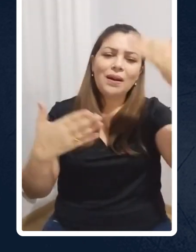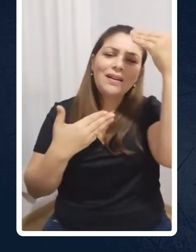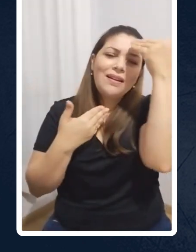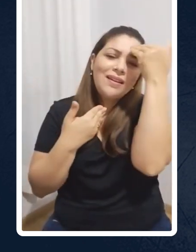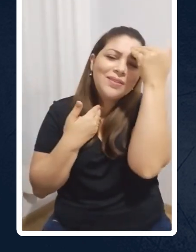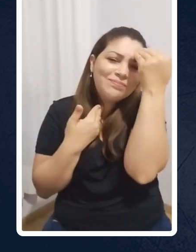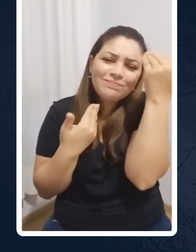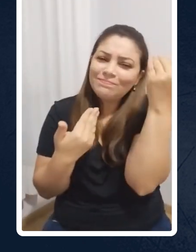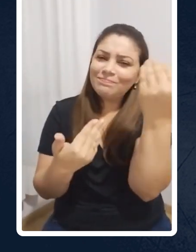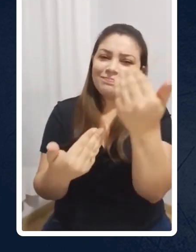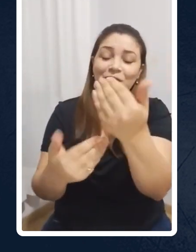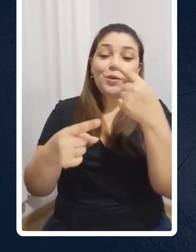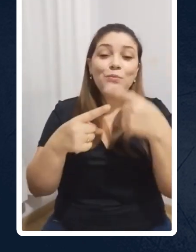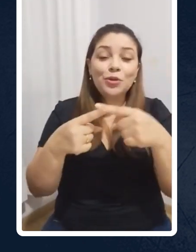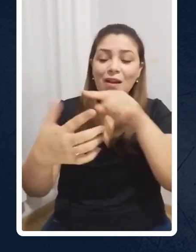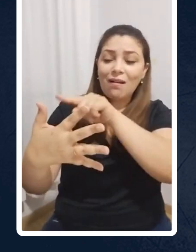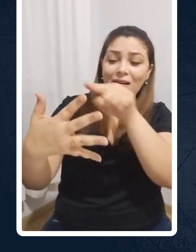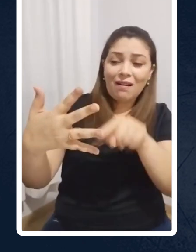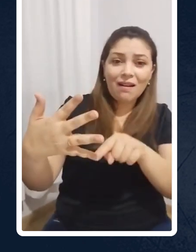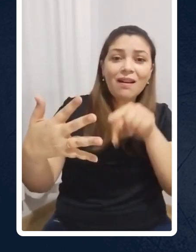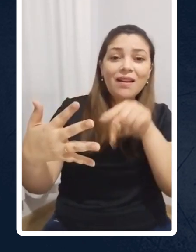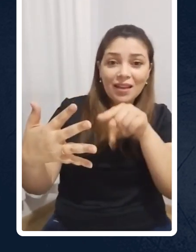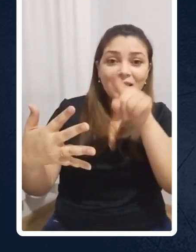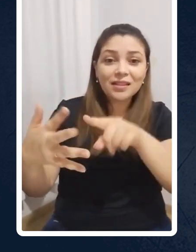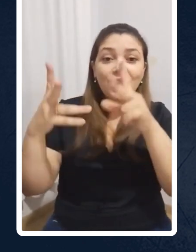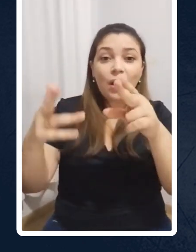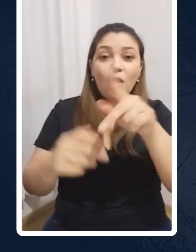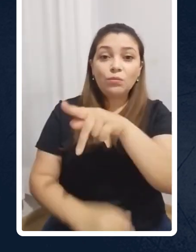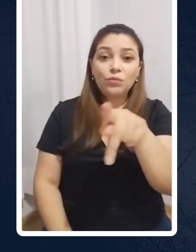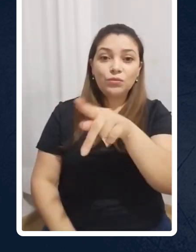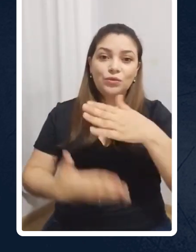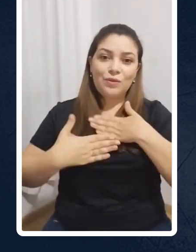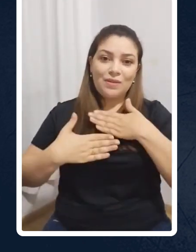foram, continuam sendo, e eu continuarei aprendendo com cada um deles.